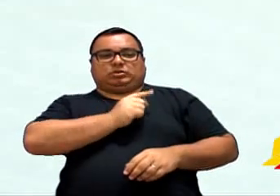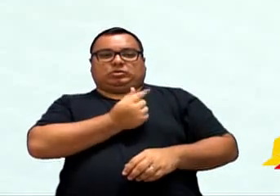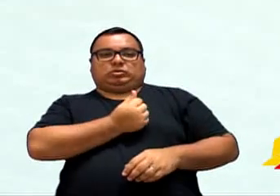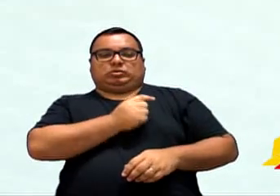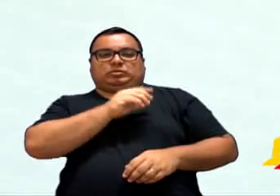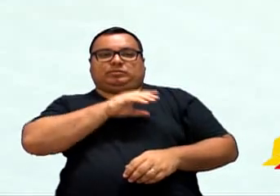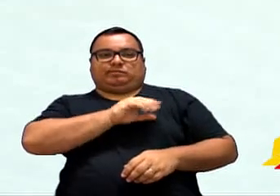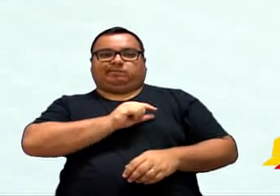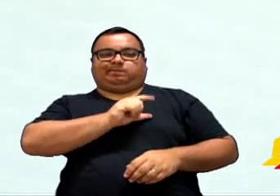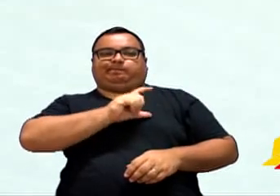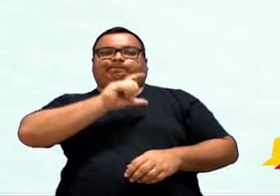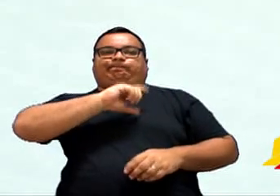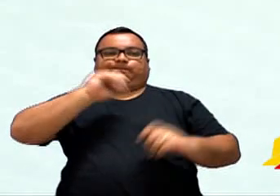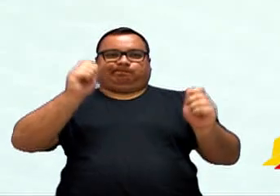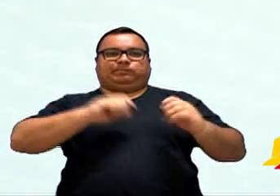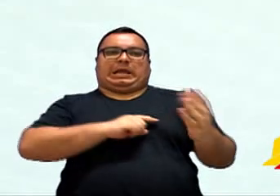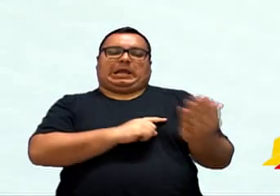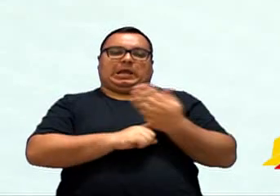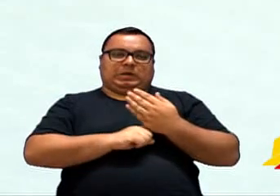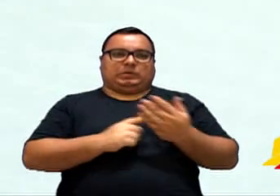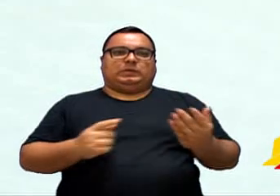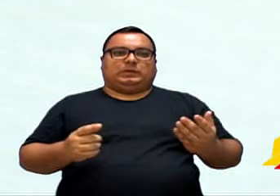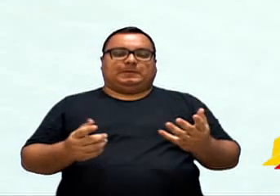minutinho, senhor presidente.